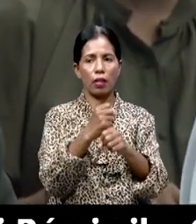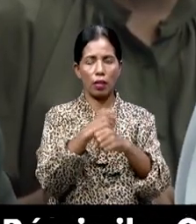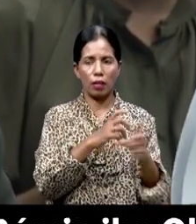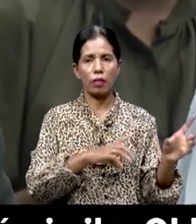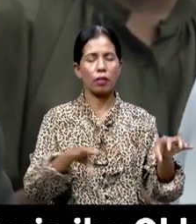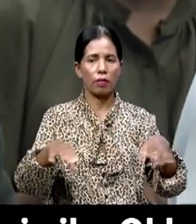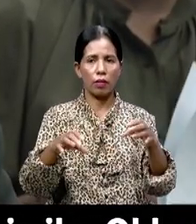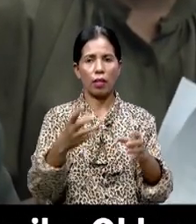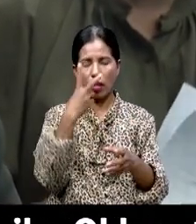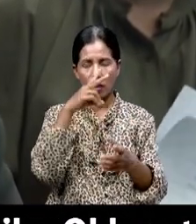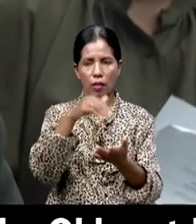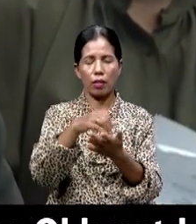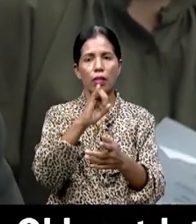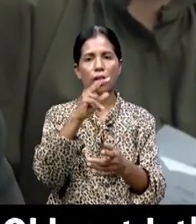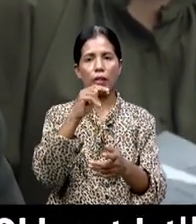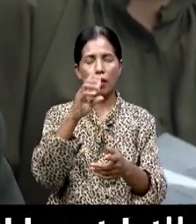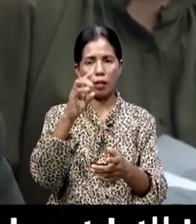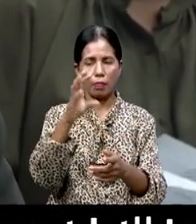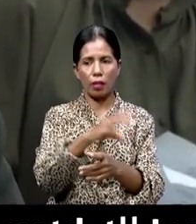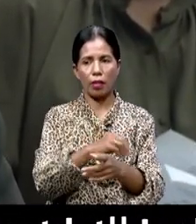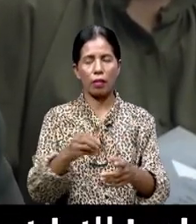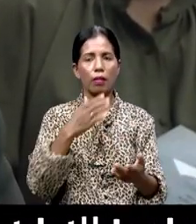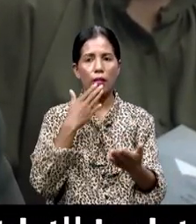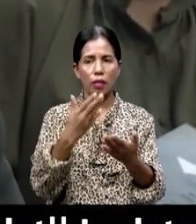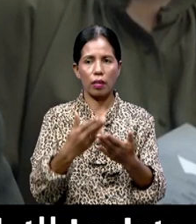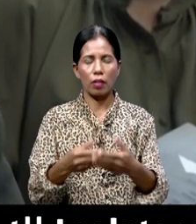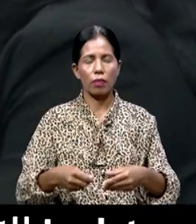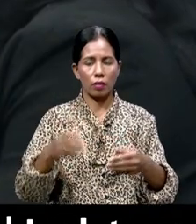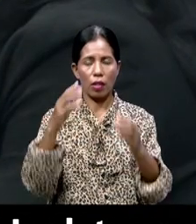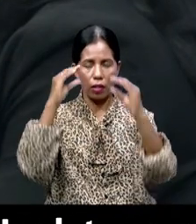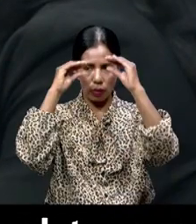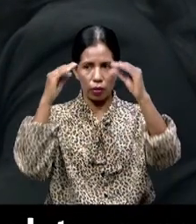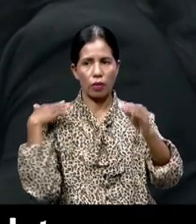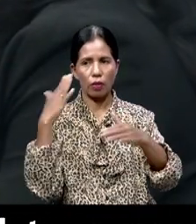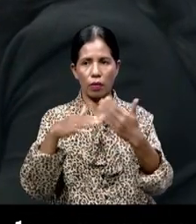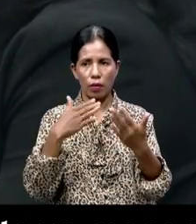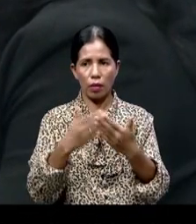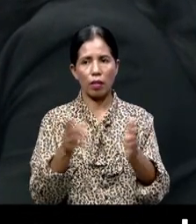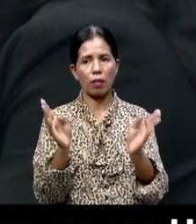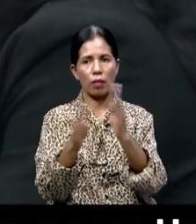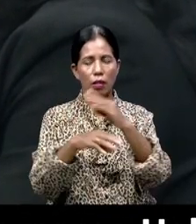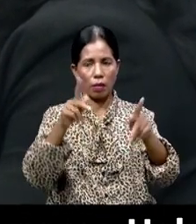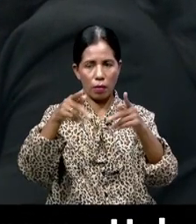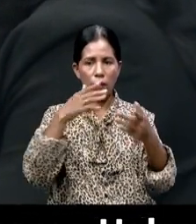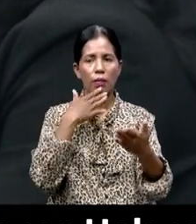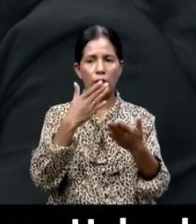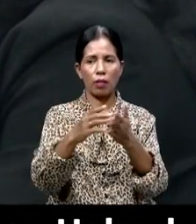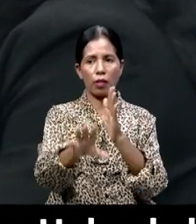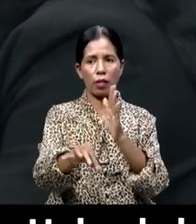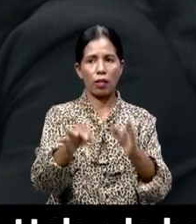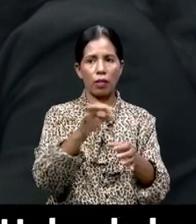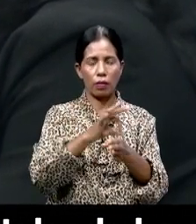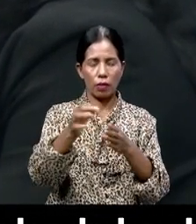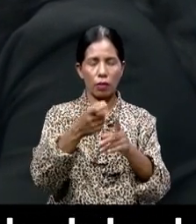retan avaliação, se índimo, onde garante a qualidade, onde capacita jovem Cira, a tu sai ema NB profissional, vai ingira retan formação, se